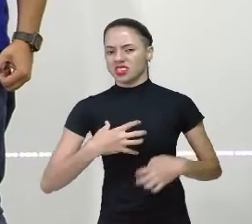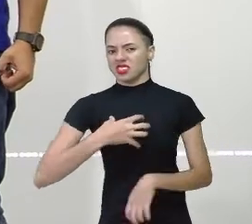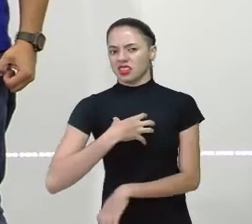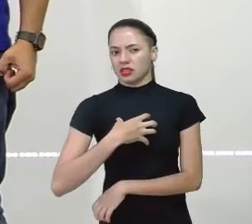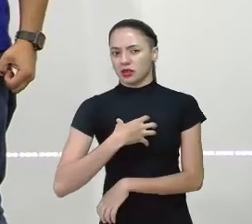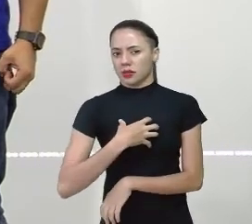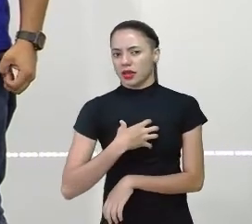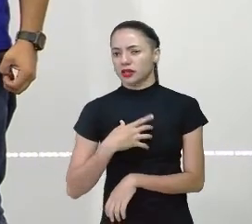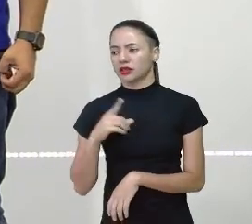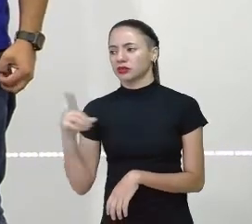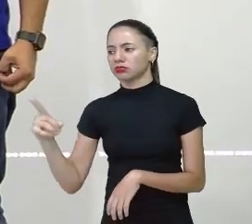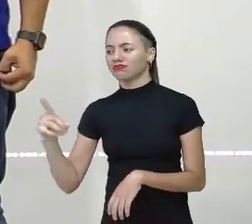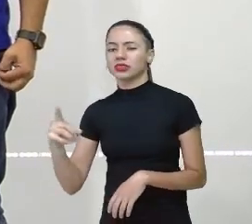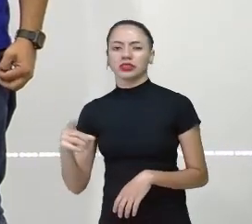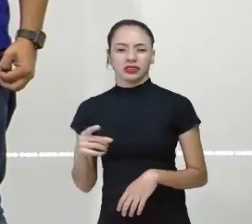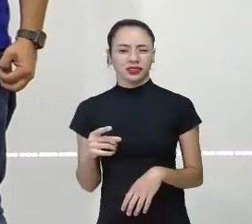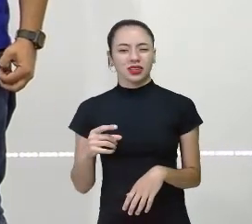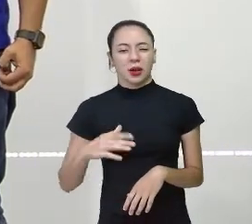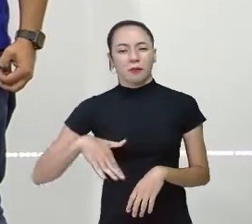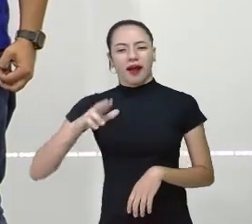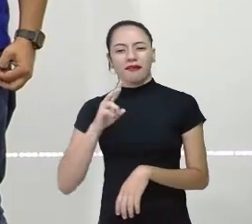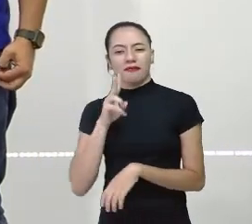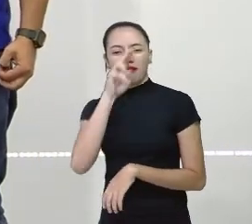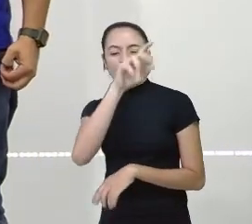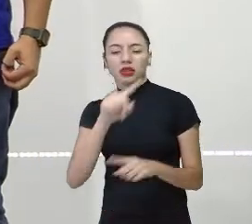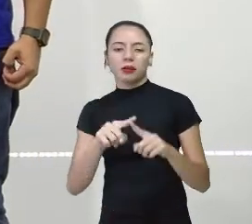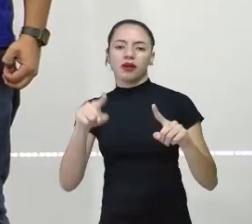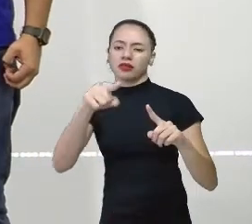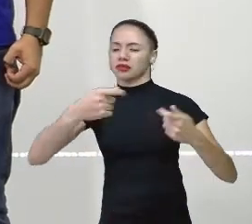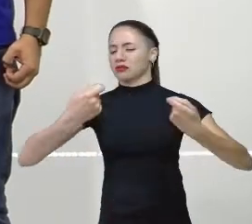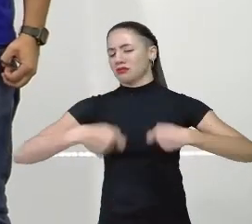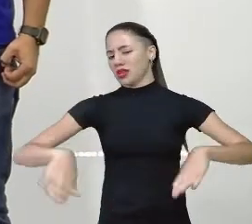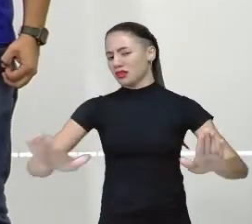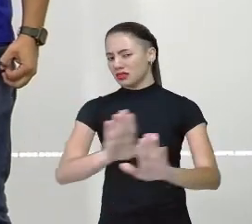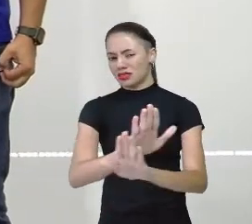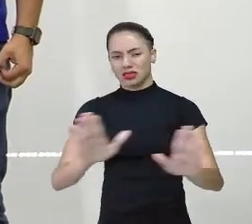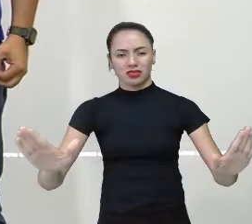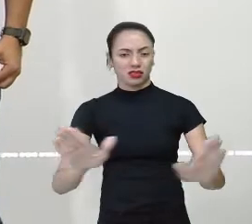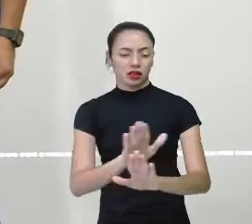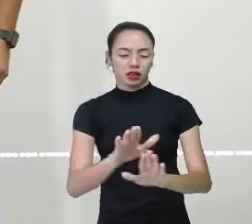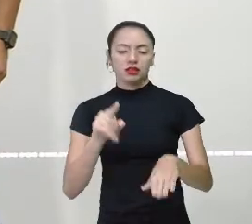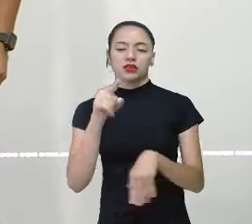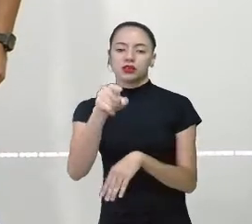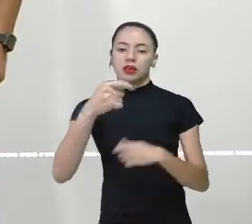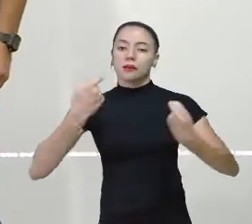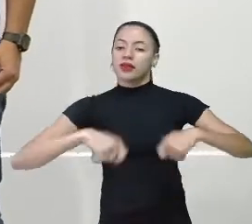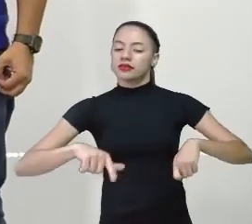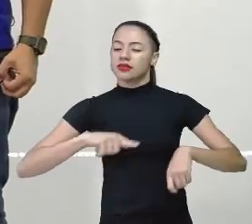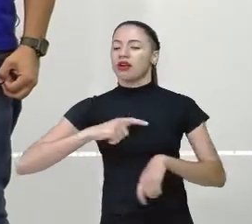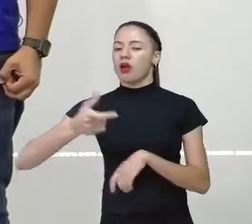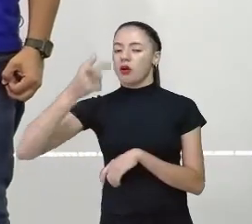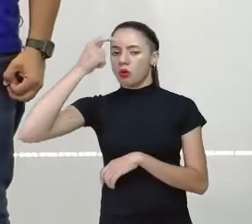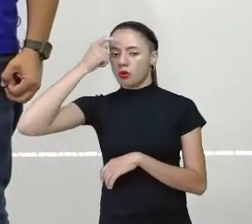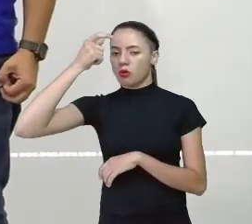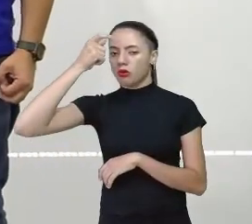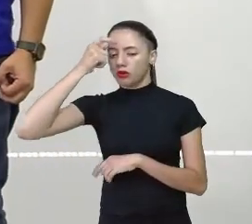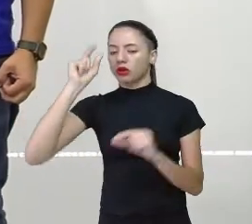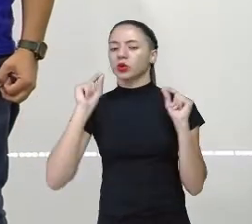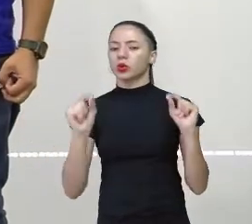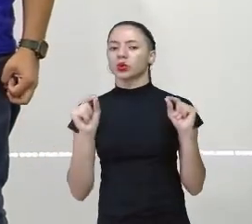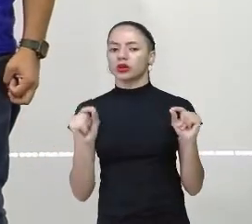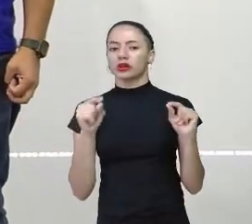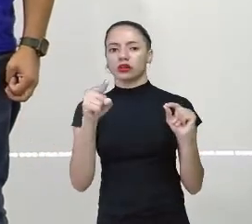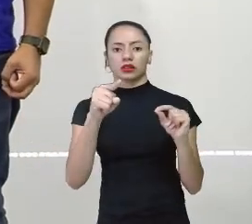ideias que tem com a pessoa ser mais forte, mas você não precisa disso. É algo que a gente tem que ter essa consciência de